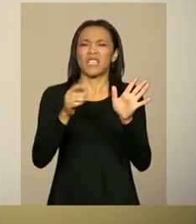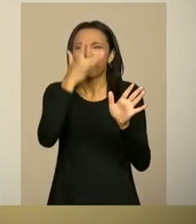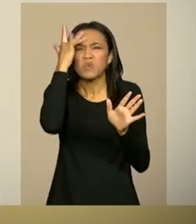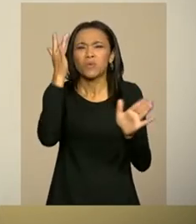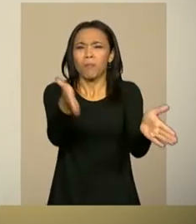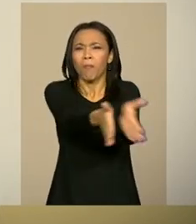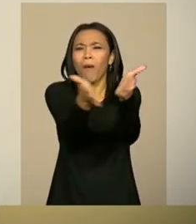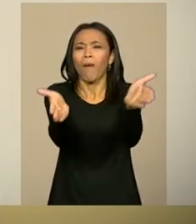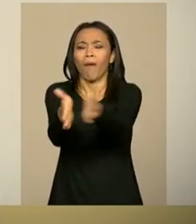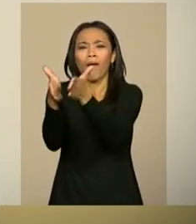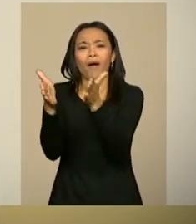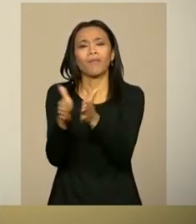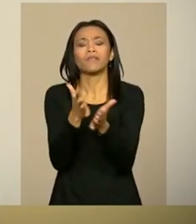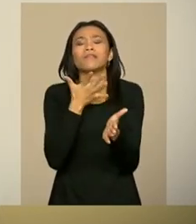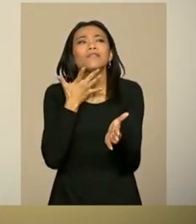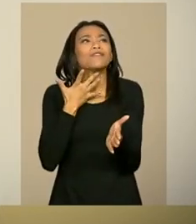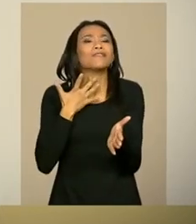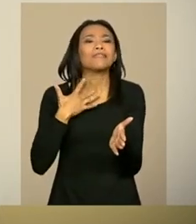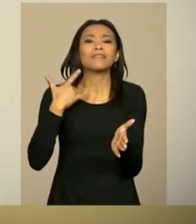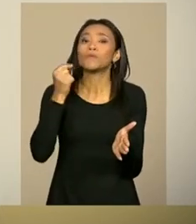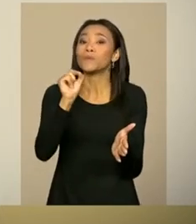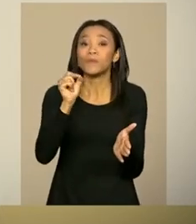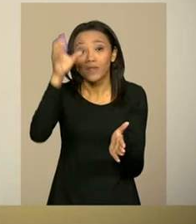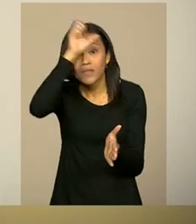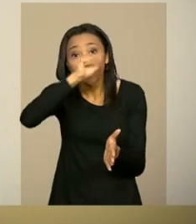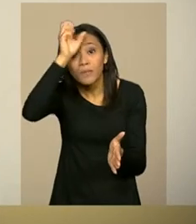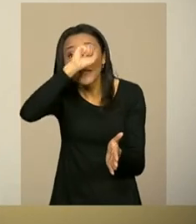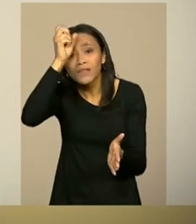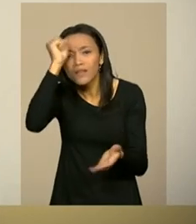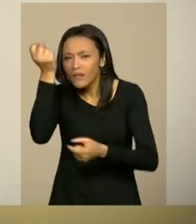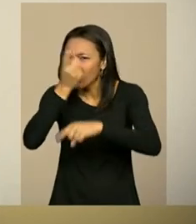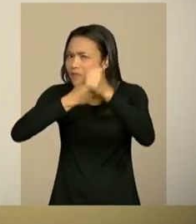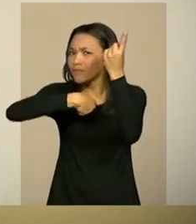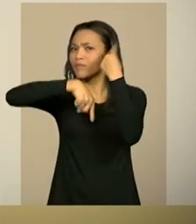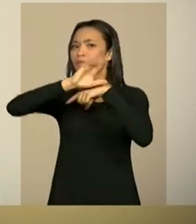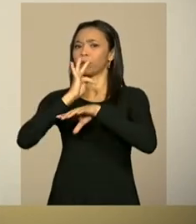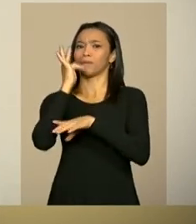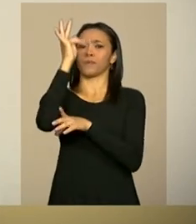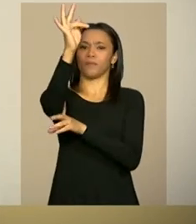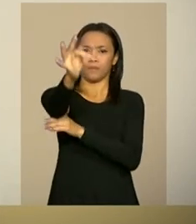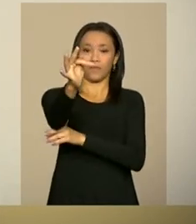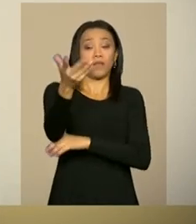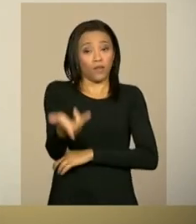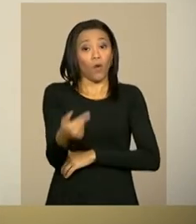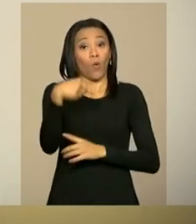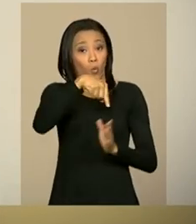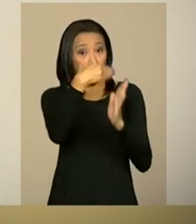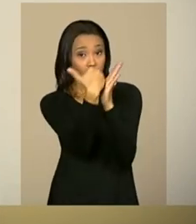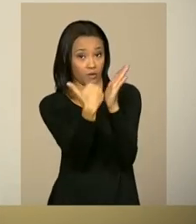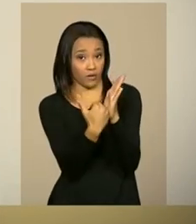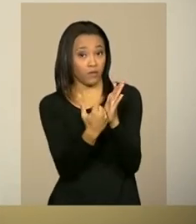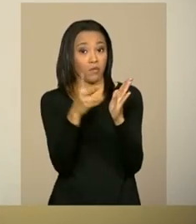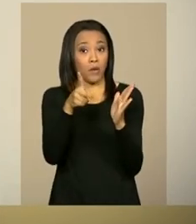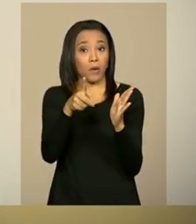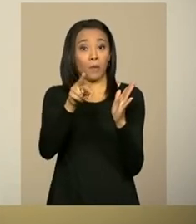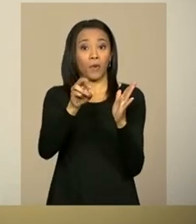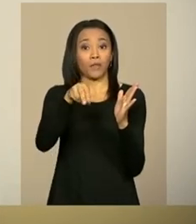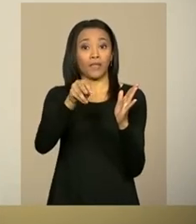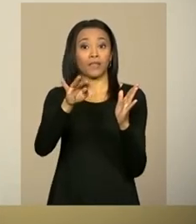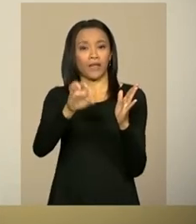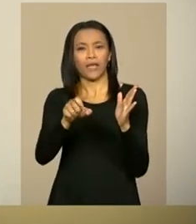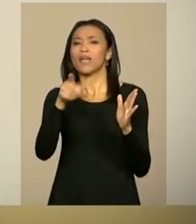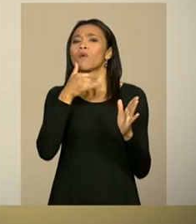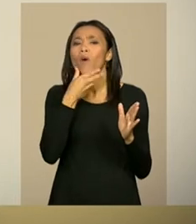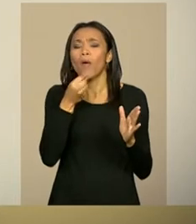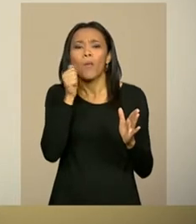pobres tem uma enorme vontade de aprender de conquistar o seu próprio futuro o Pronatec está dando para as pessoas como a